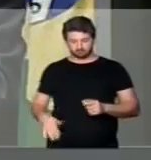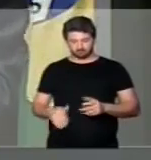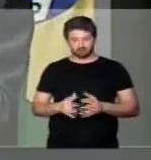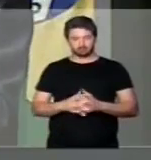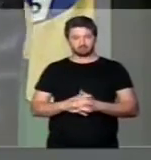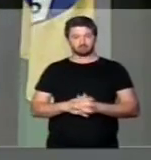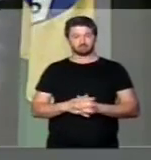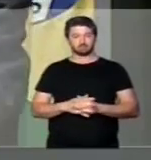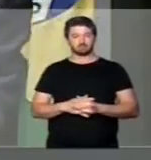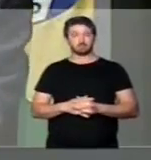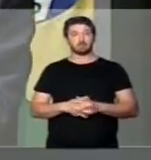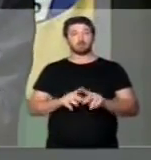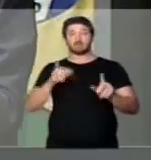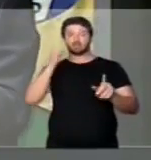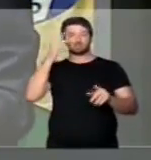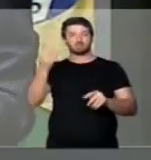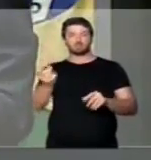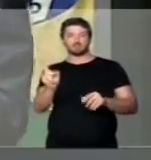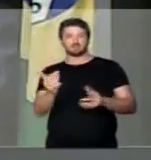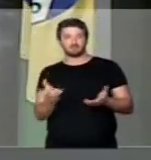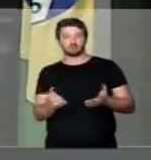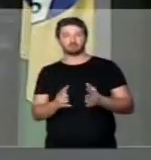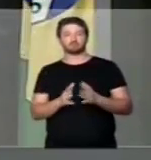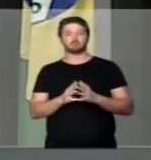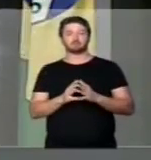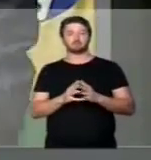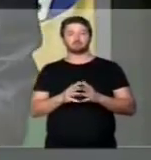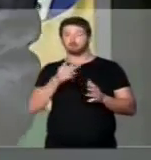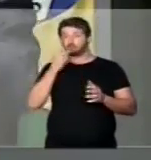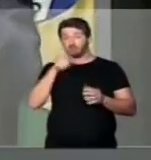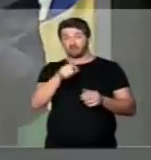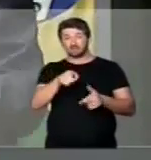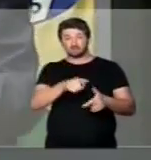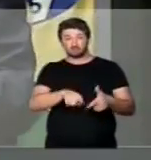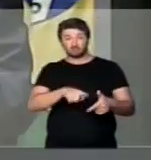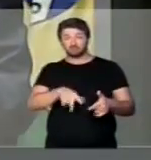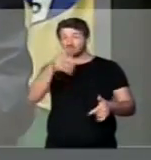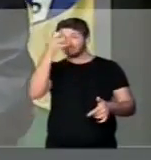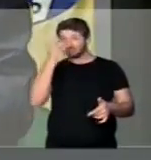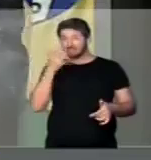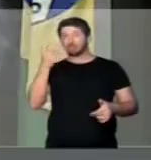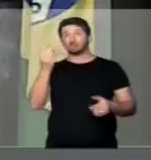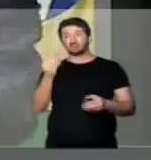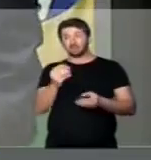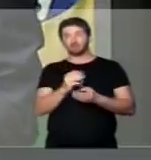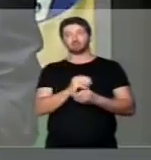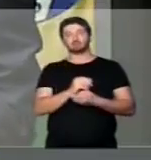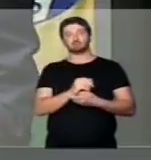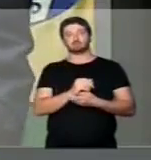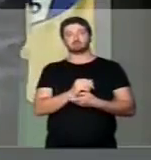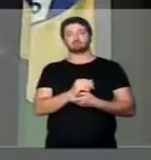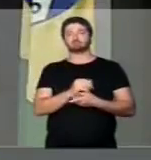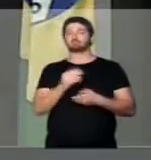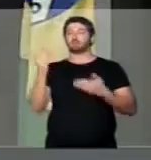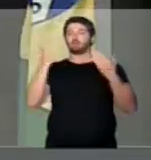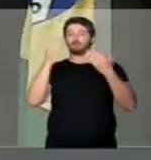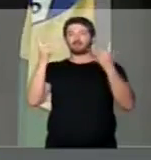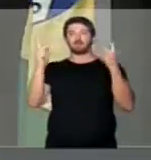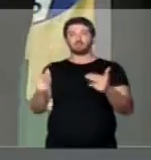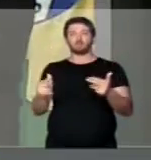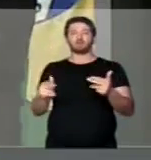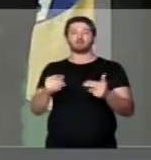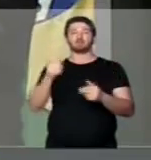da Dilma, e ela não aceitou, ele diz que essa crise é tão séria que se compara à crise